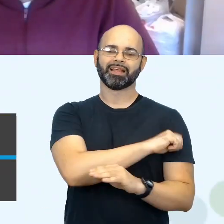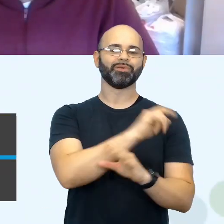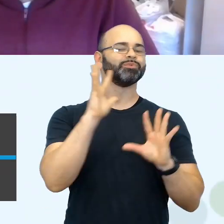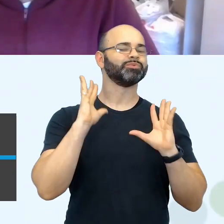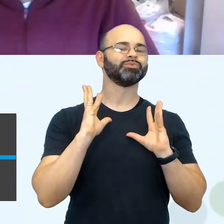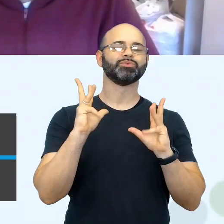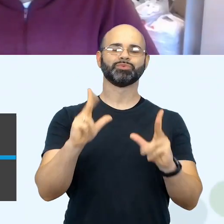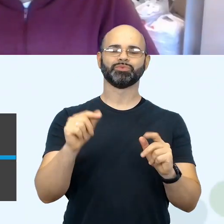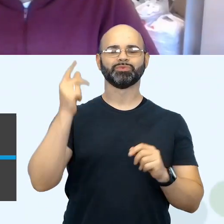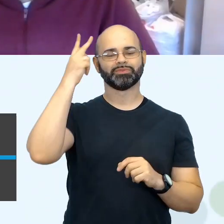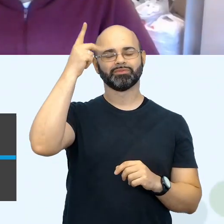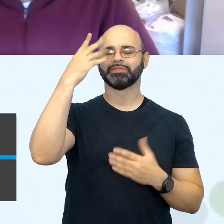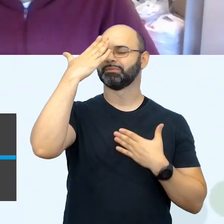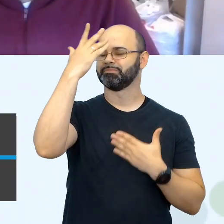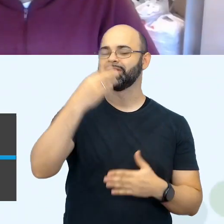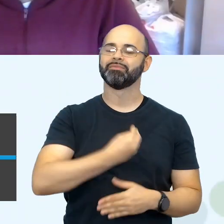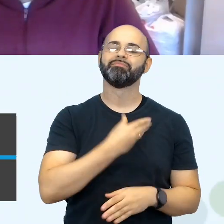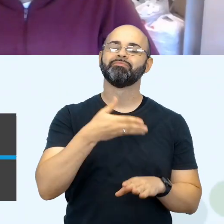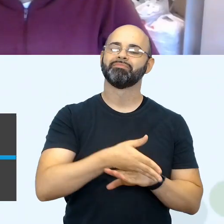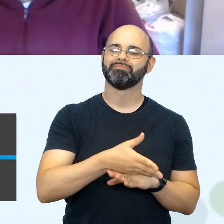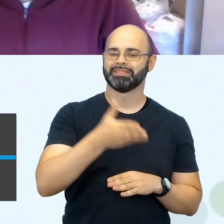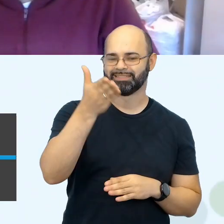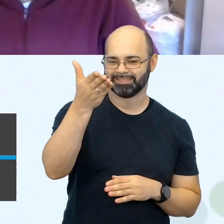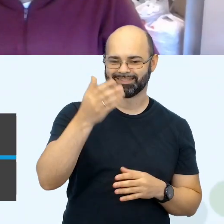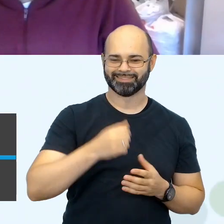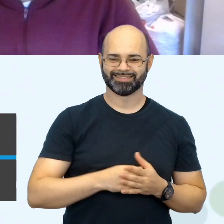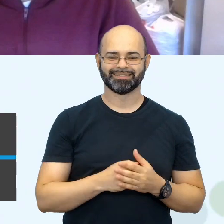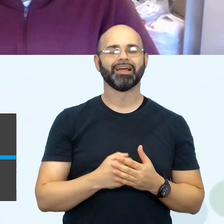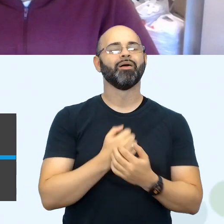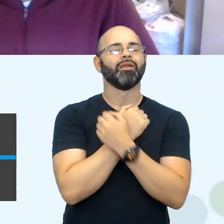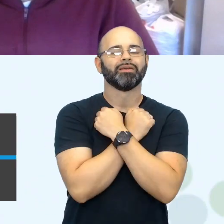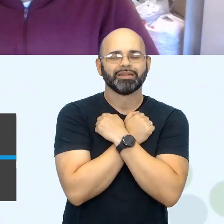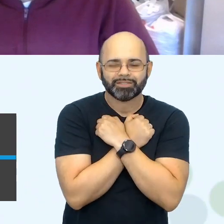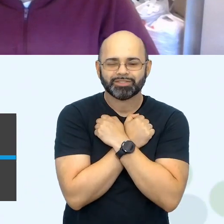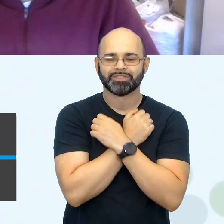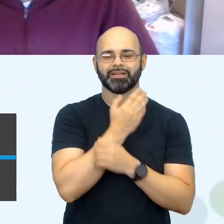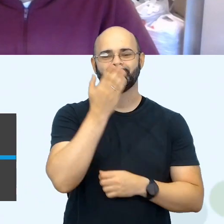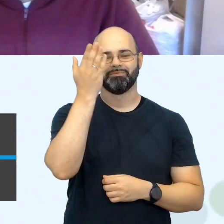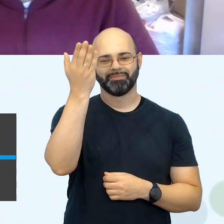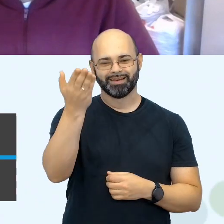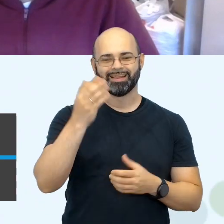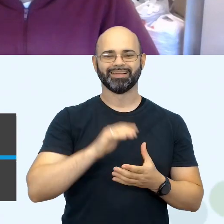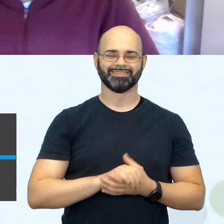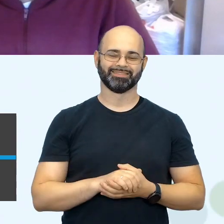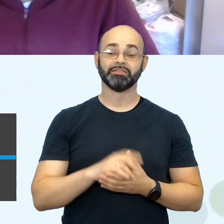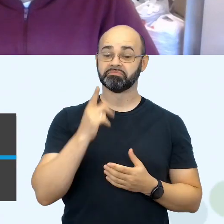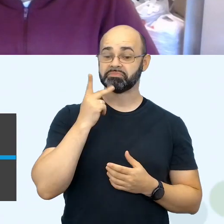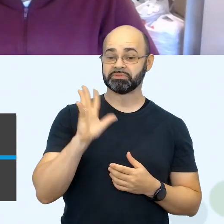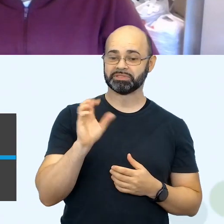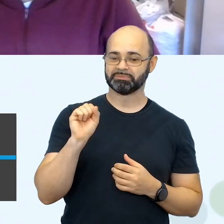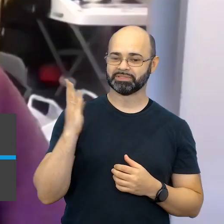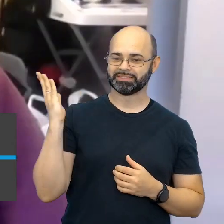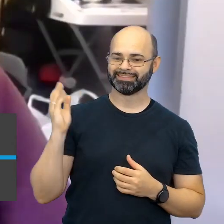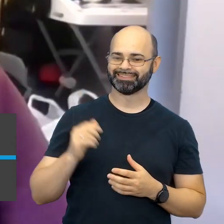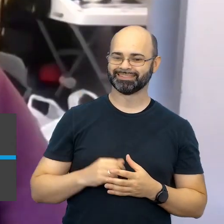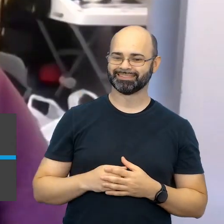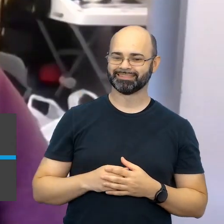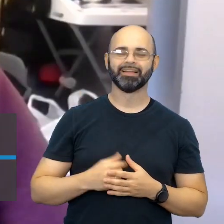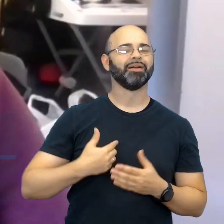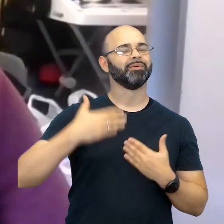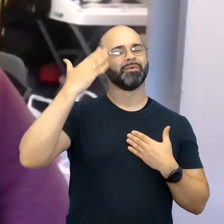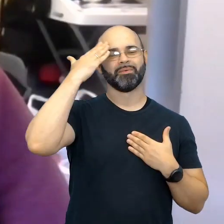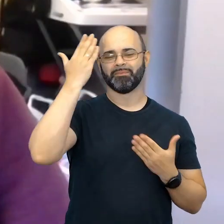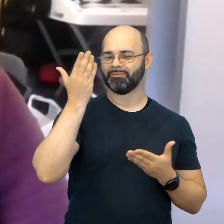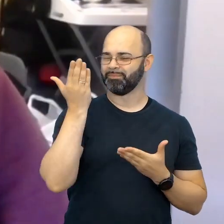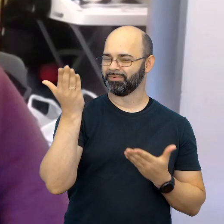Paulo, a sua presença e a sua colaboração aqui. Um grande abraço para você, pode se despedir. Muito obrigado,